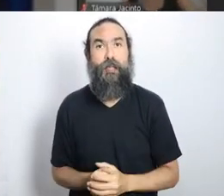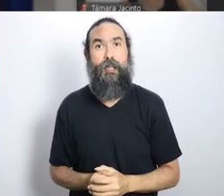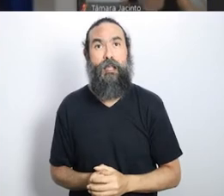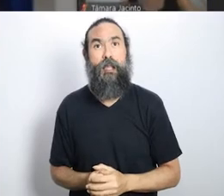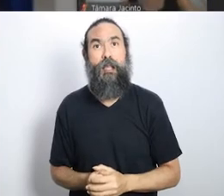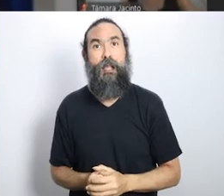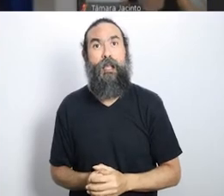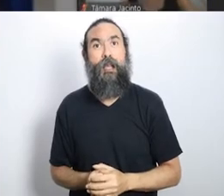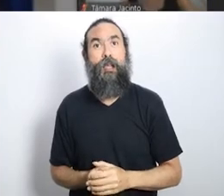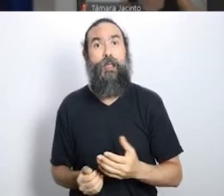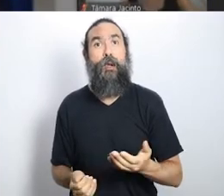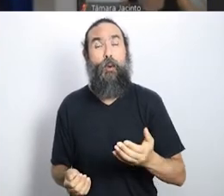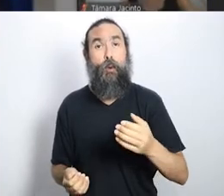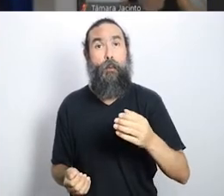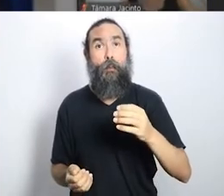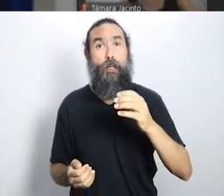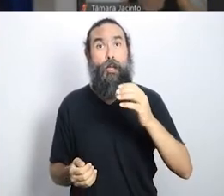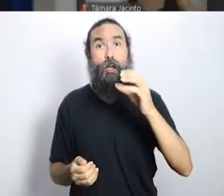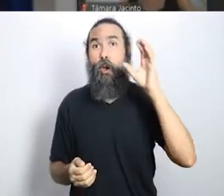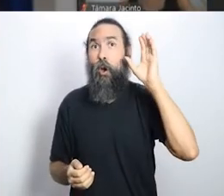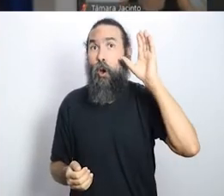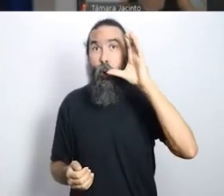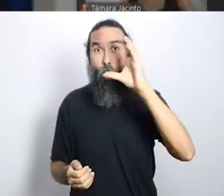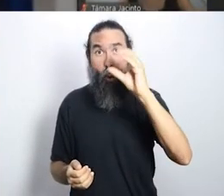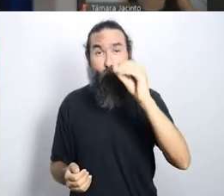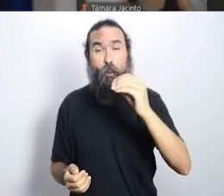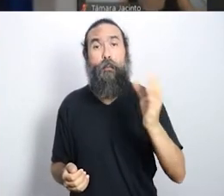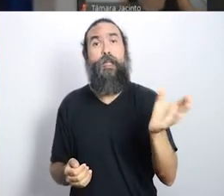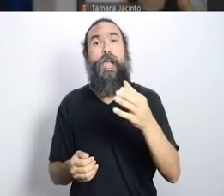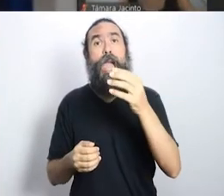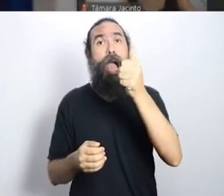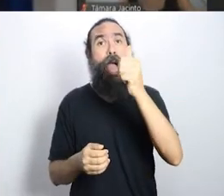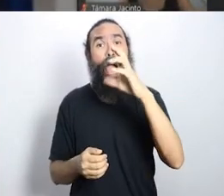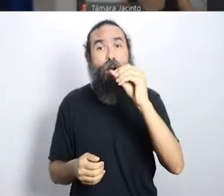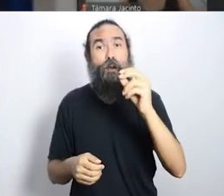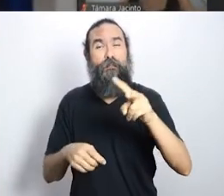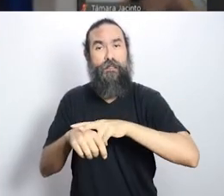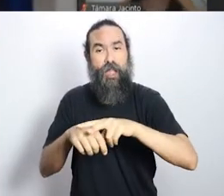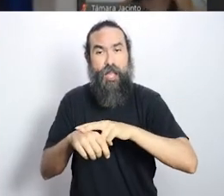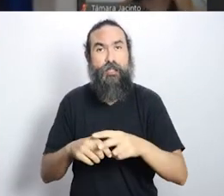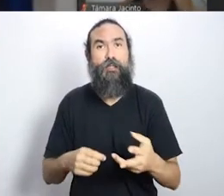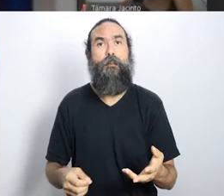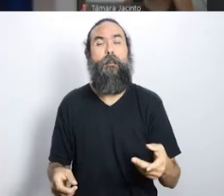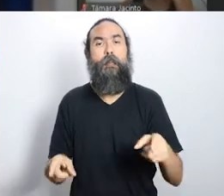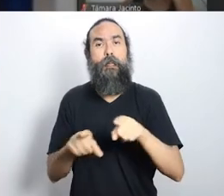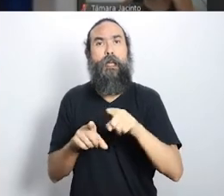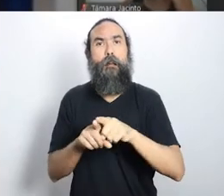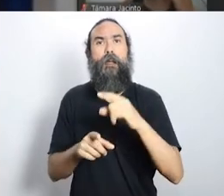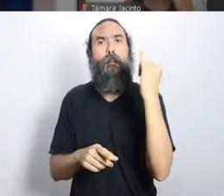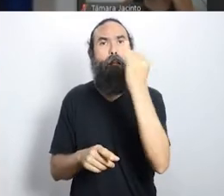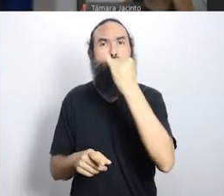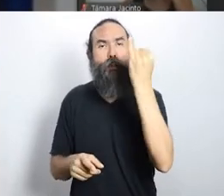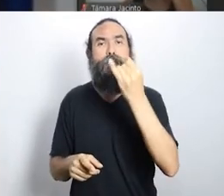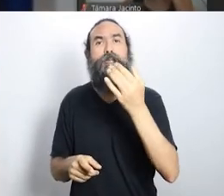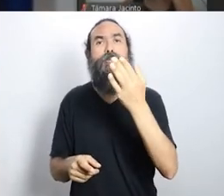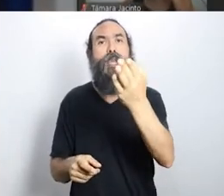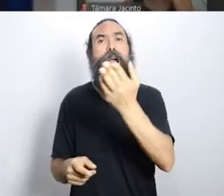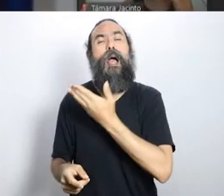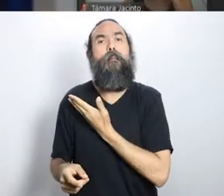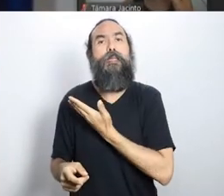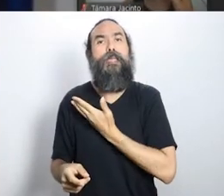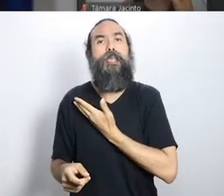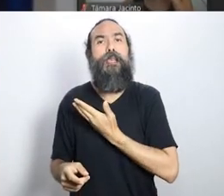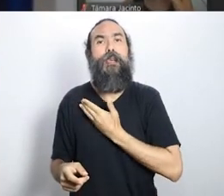Iguape. Um beijo para minha amiga Clévia, que é quem vem trazendo esse Coco do Iguape nas costas, né? Uma